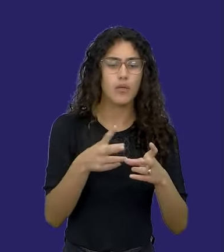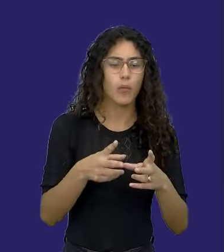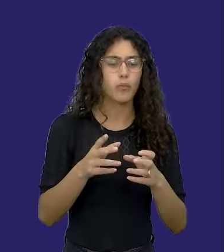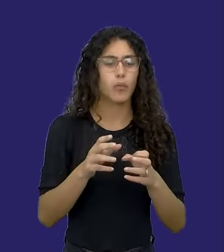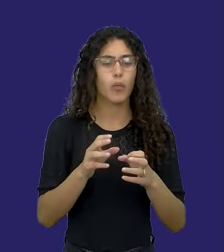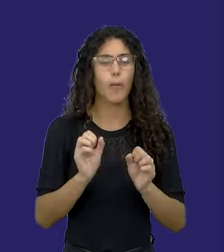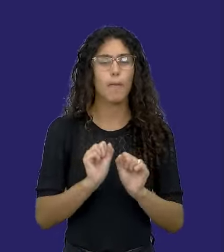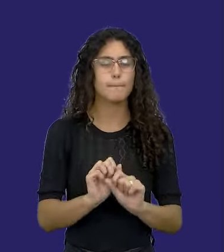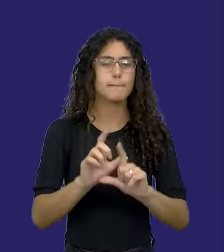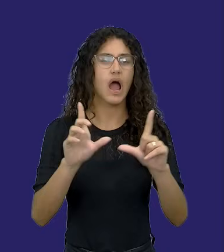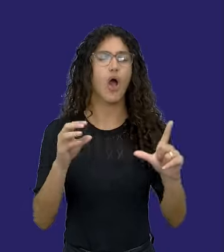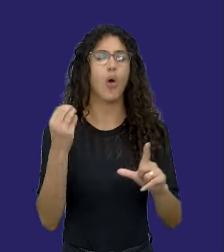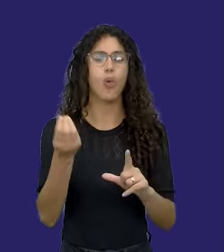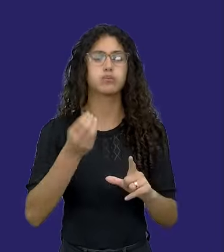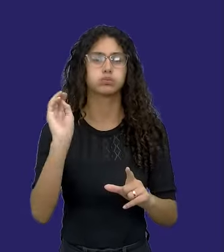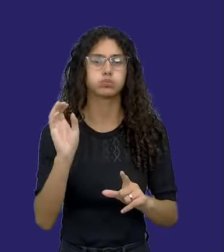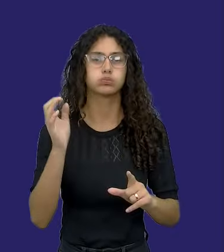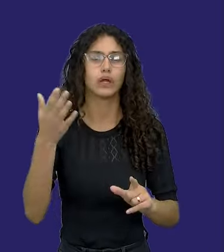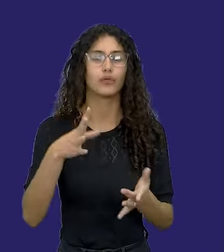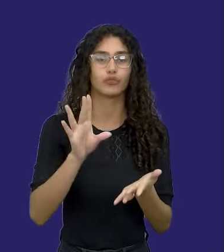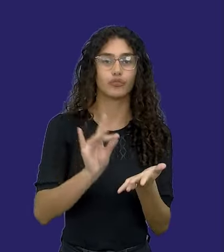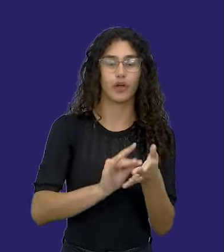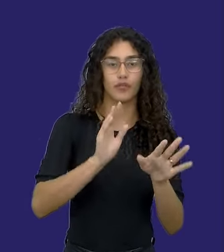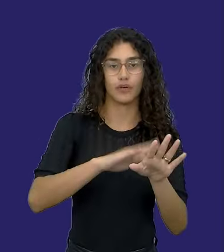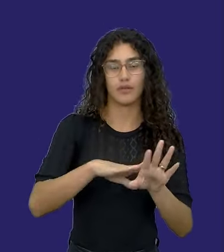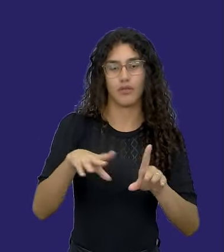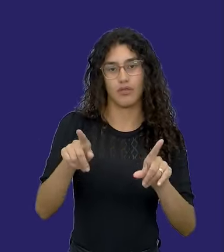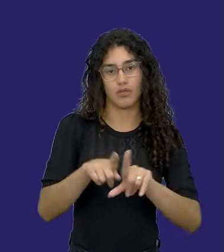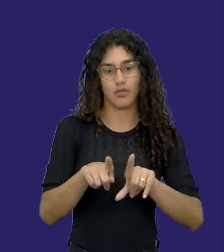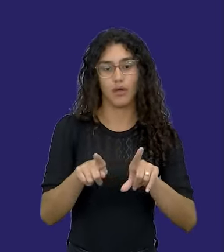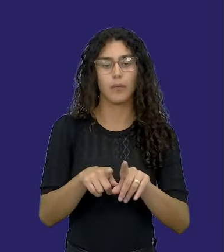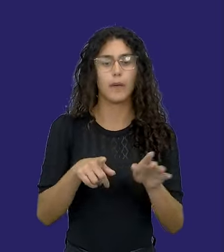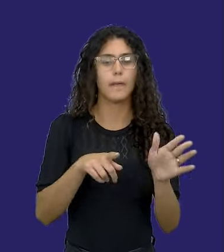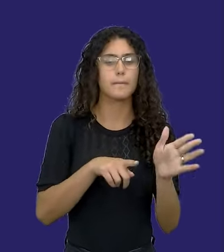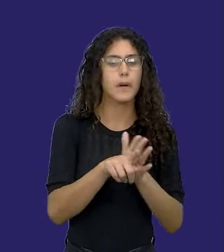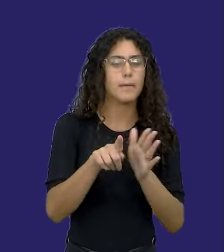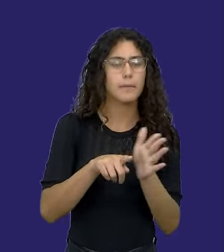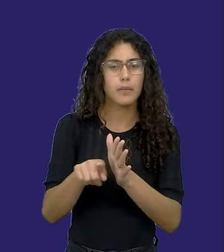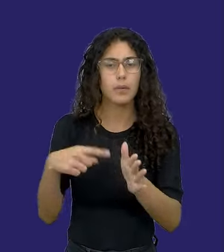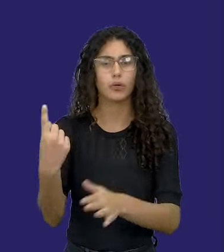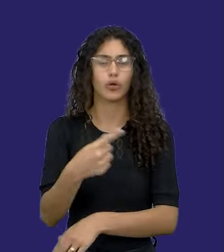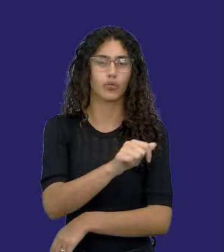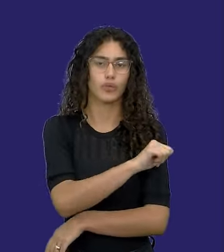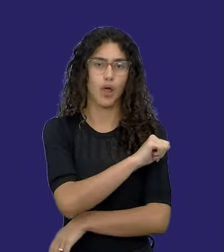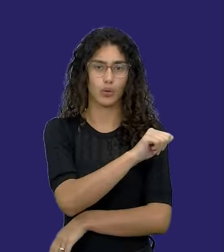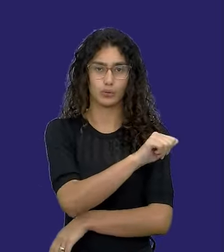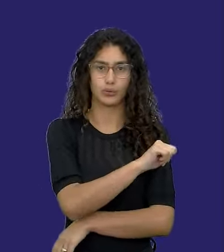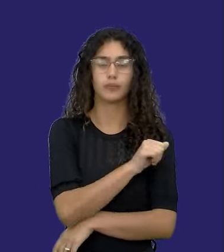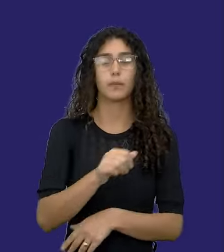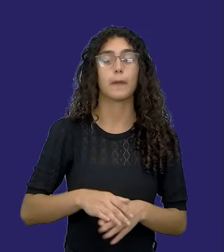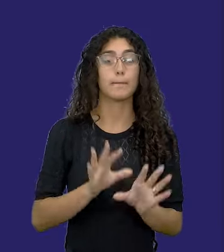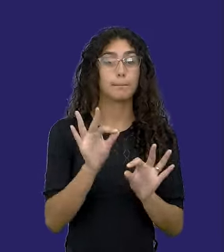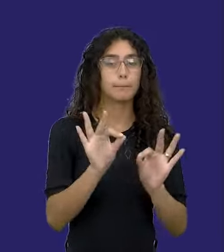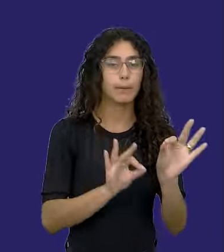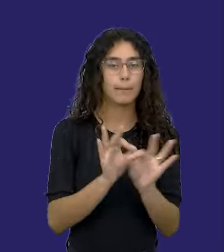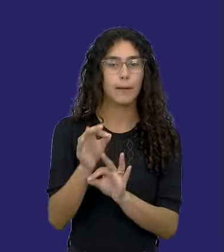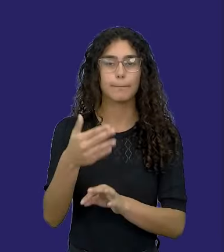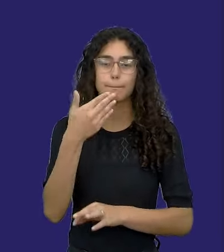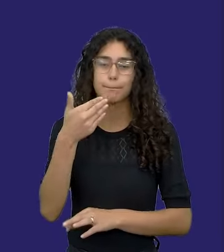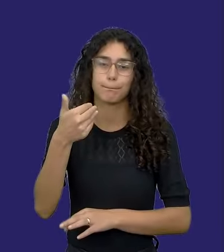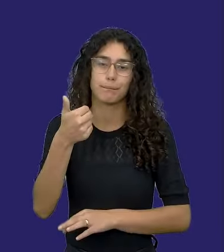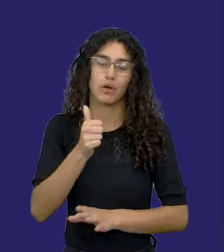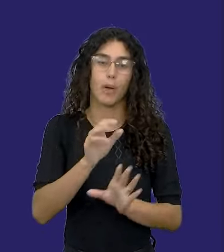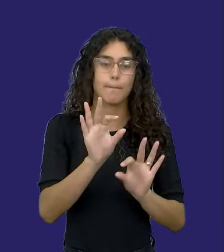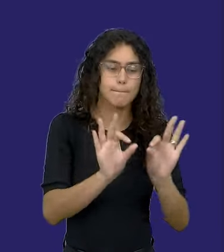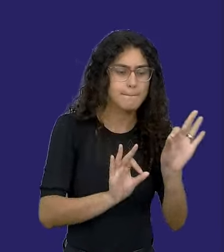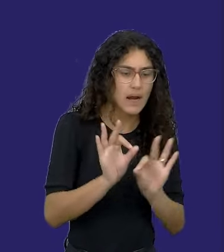de como que dá esse percurso que vai ser produzido aí, percorrido pelos nossos estudantes, né, para preparar melhor aí,